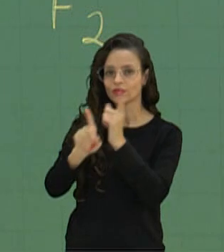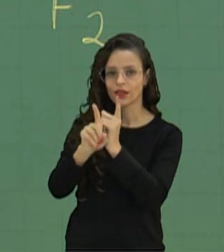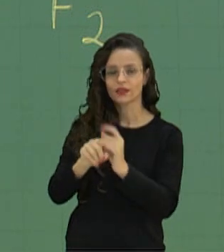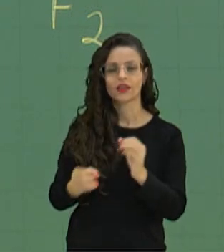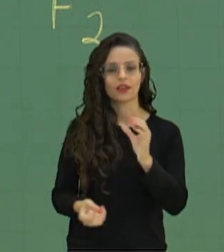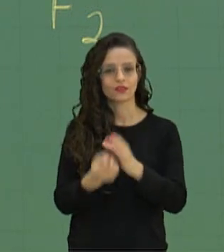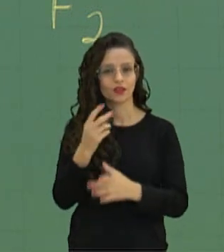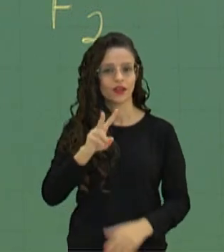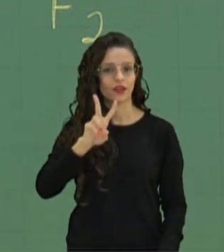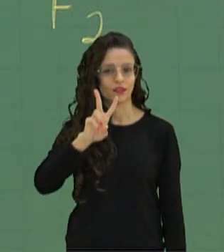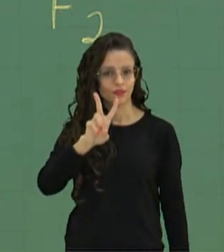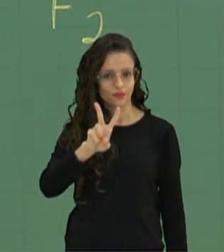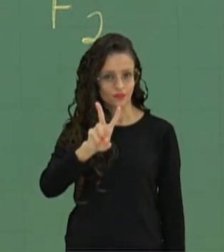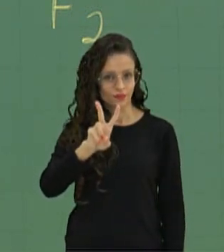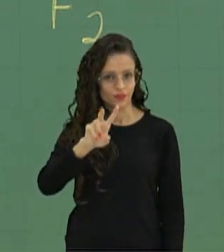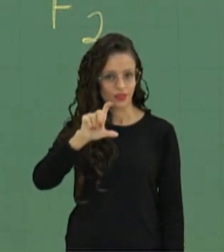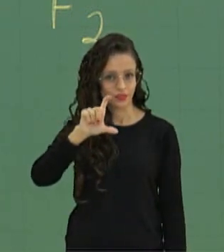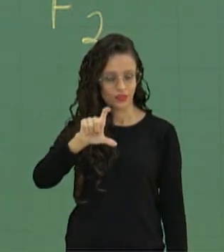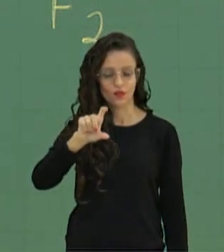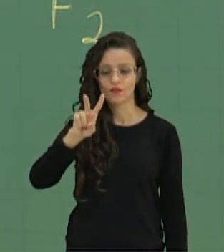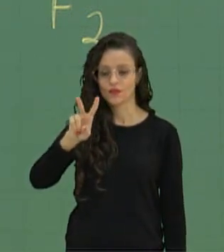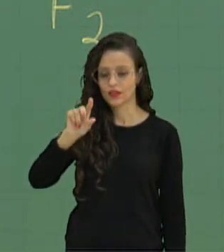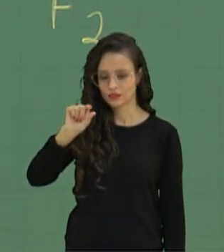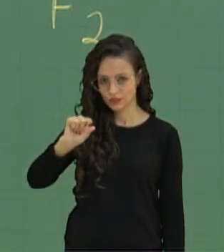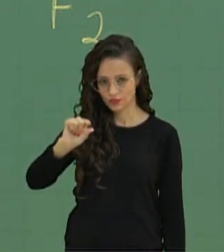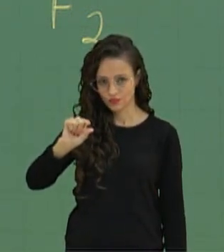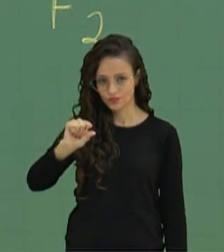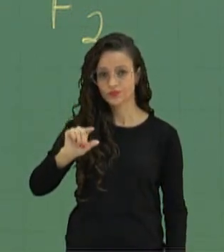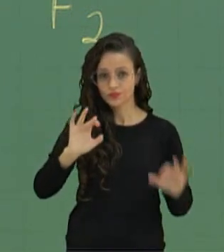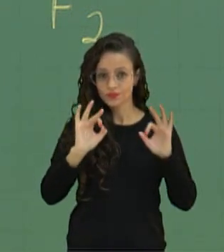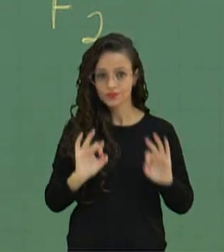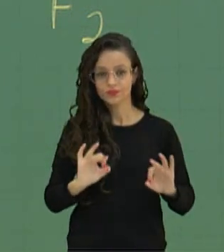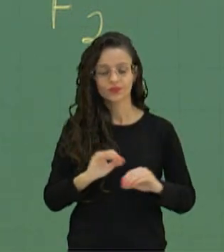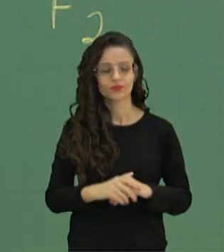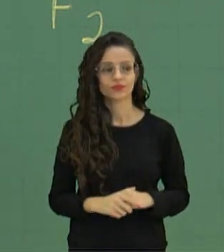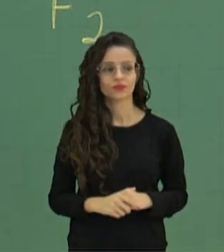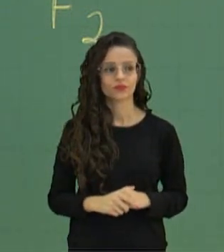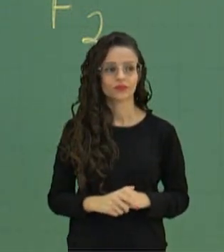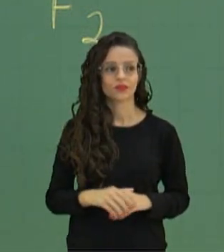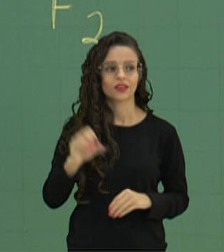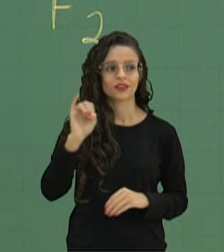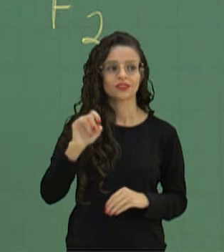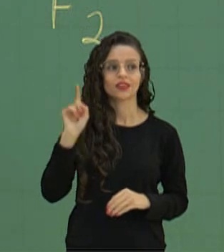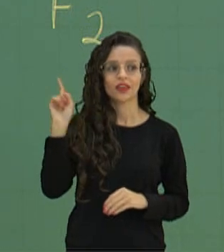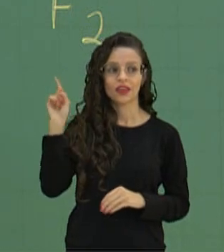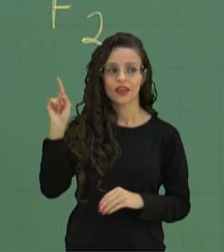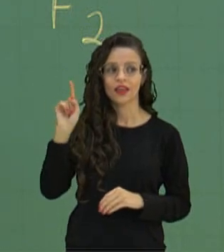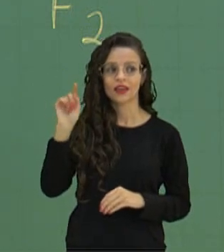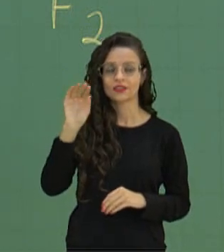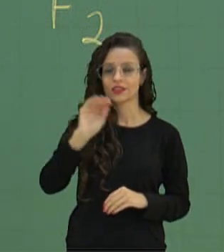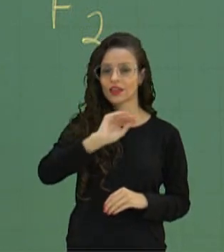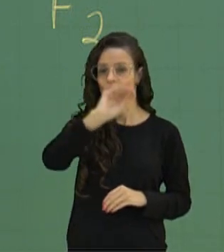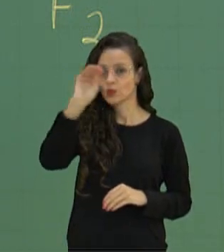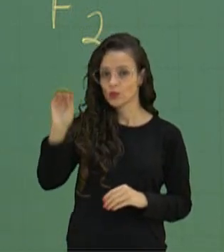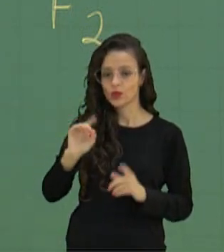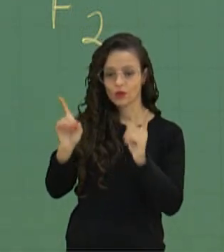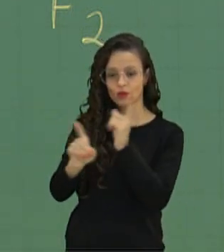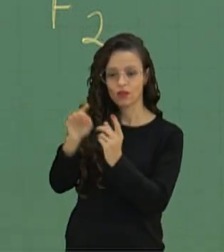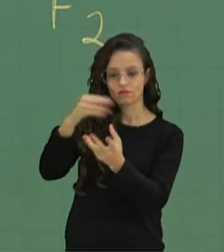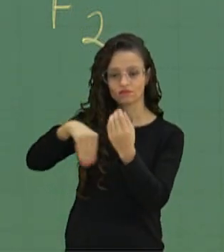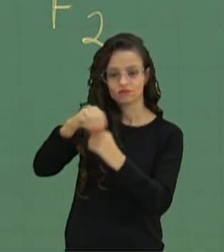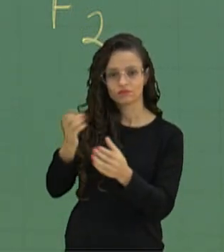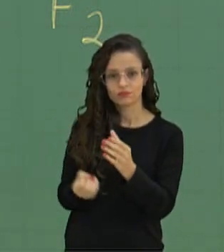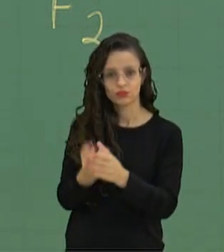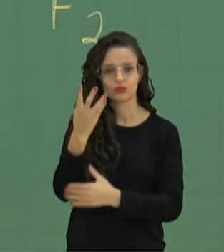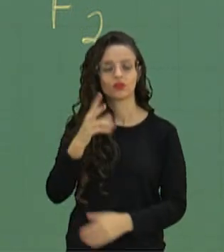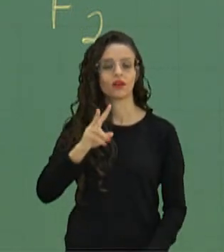aqui, ó, vezão, vezinho, certo? Se esse aqui se encontrasse com esse, ia formar